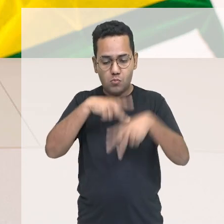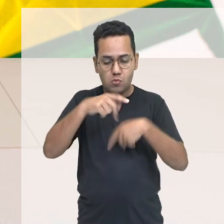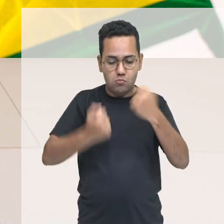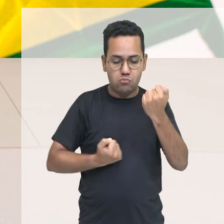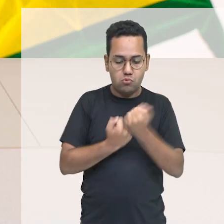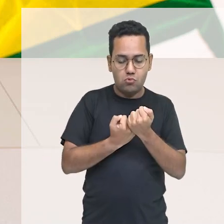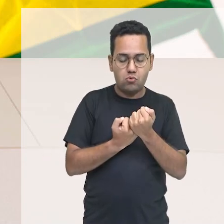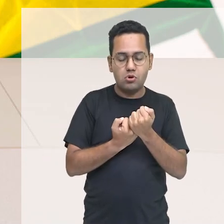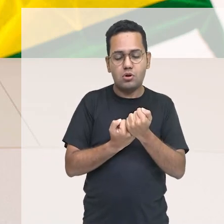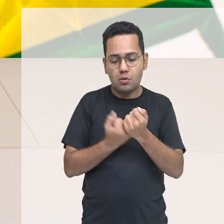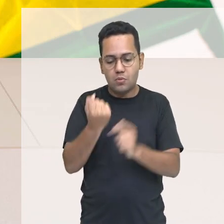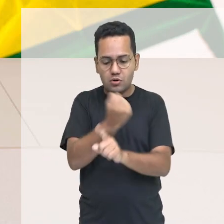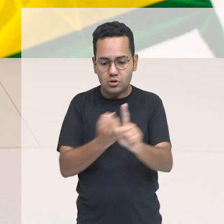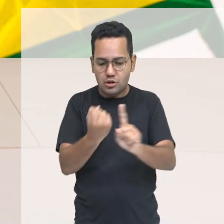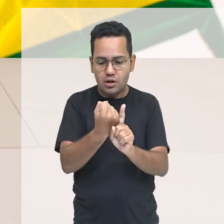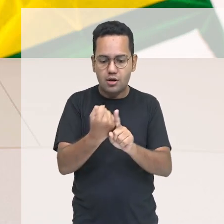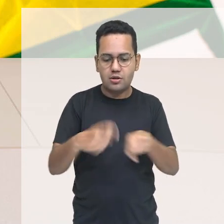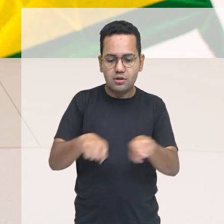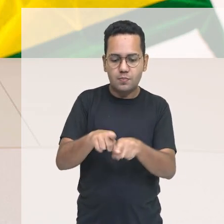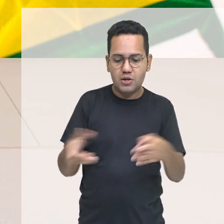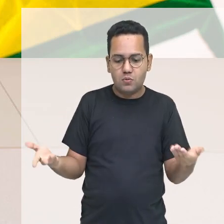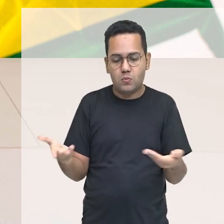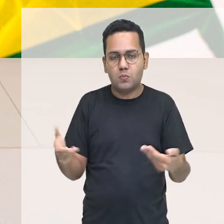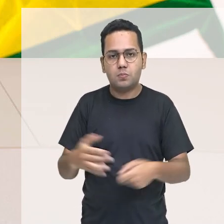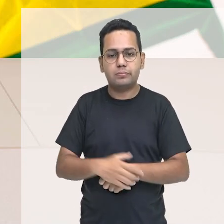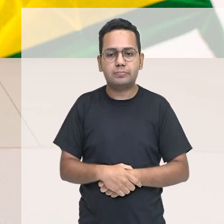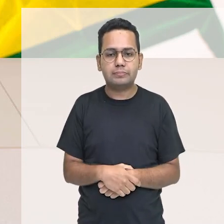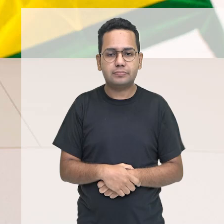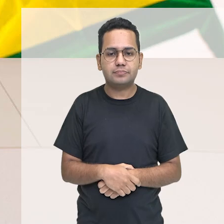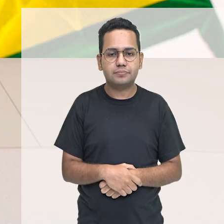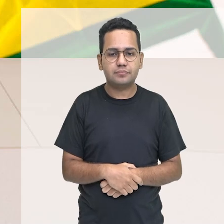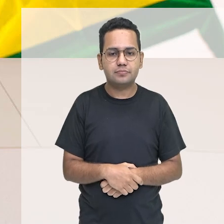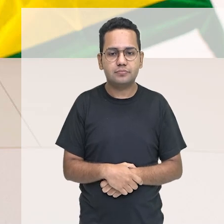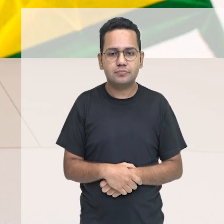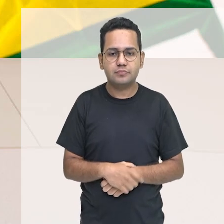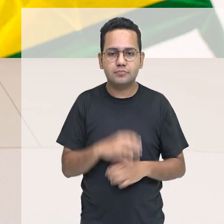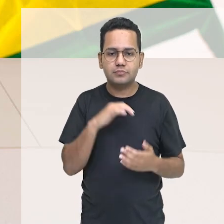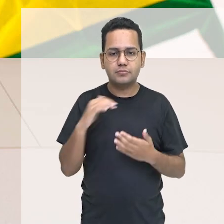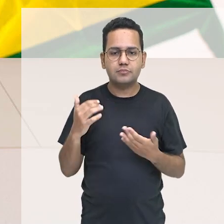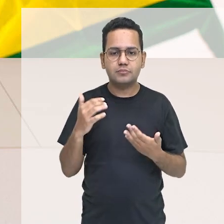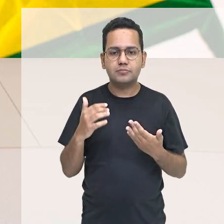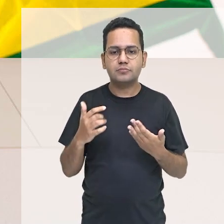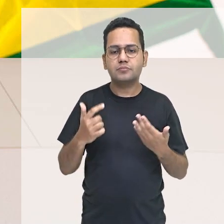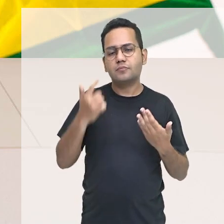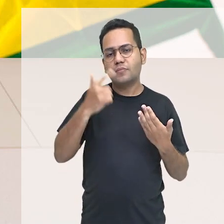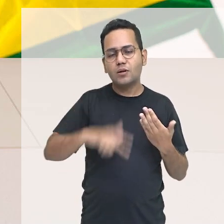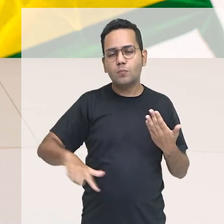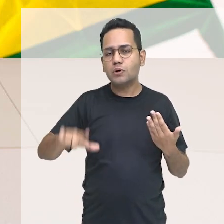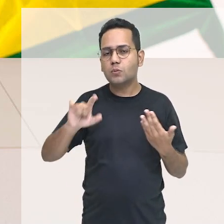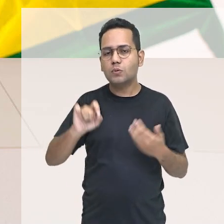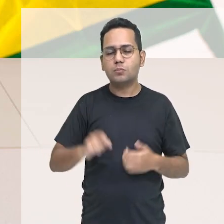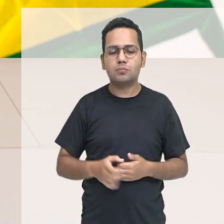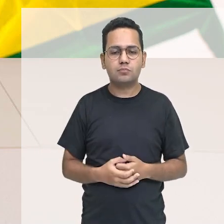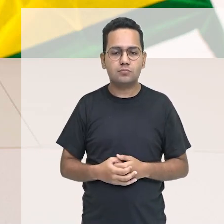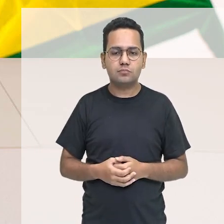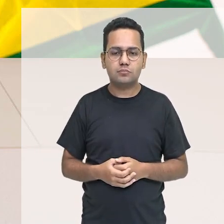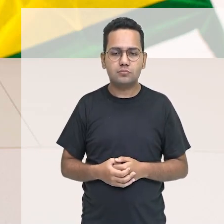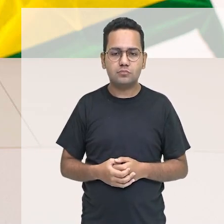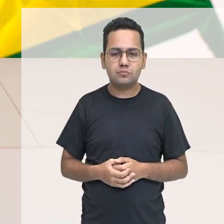na atualidade. Mais uma vez, eu conclamo a todos vocês